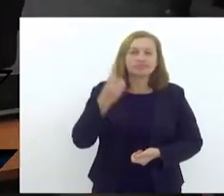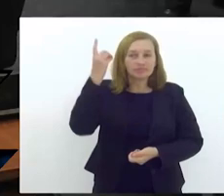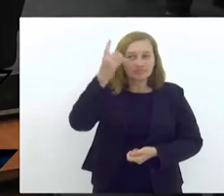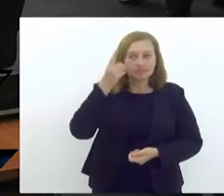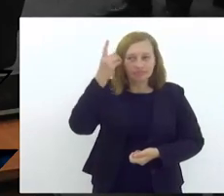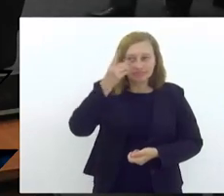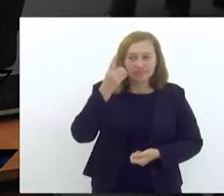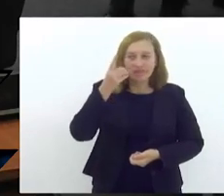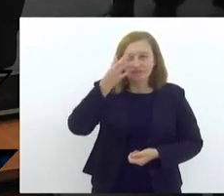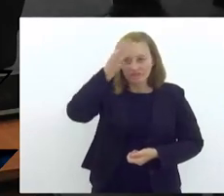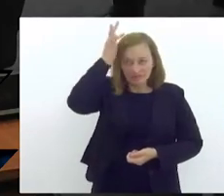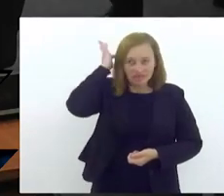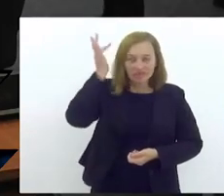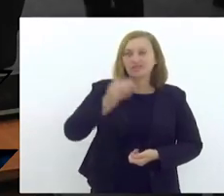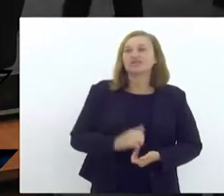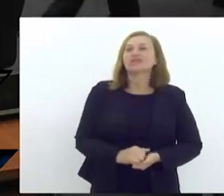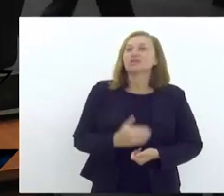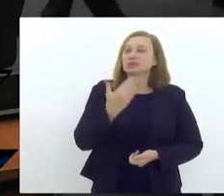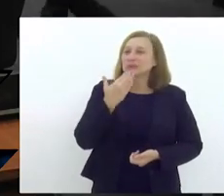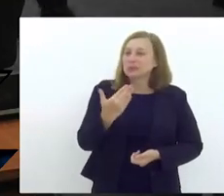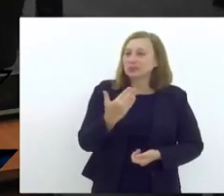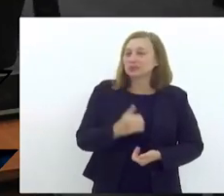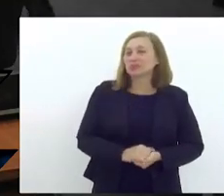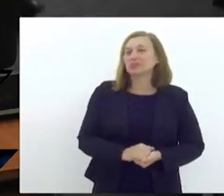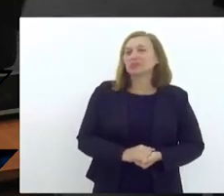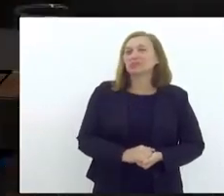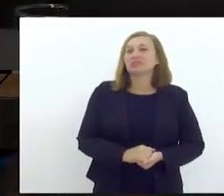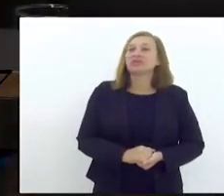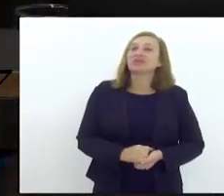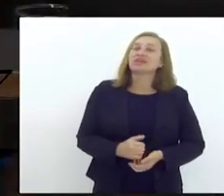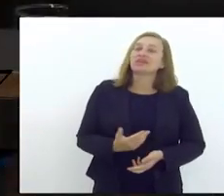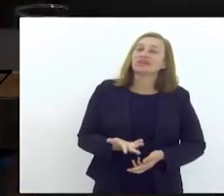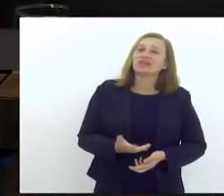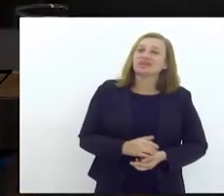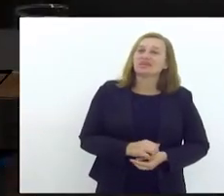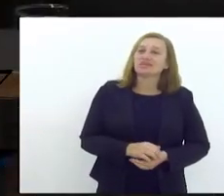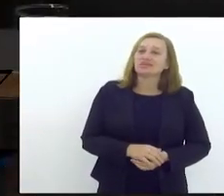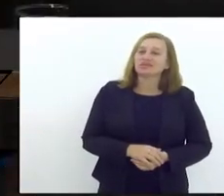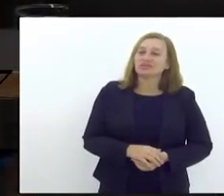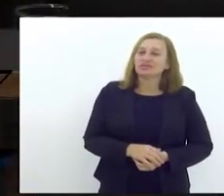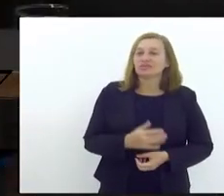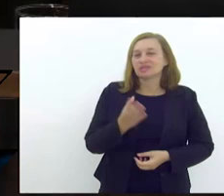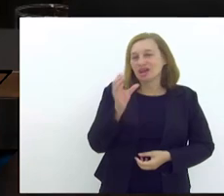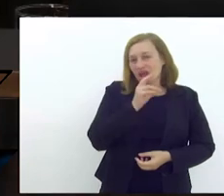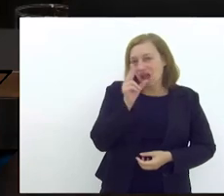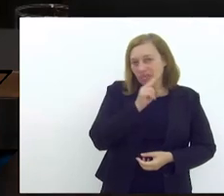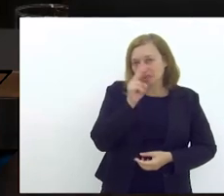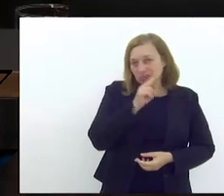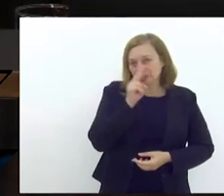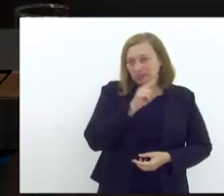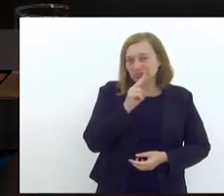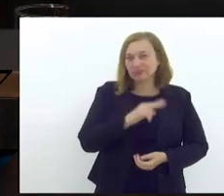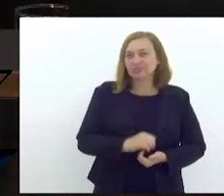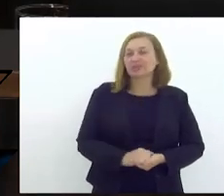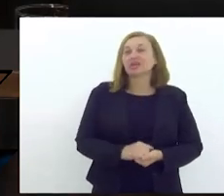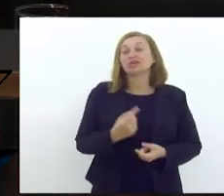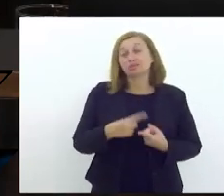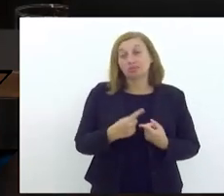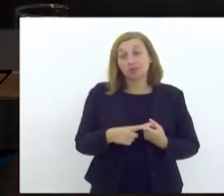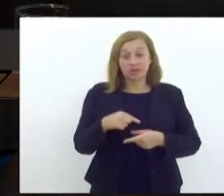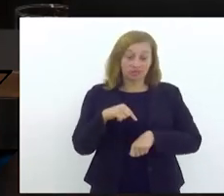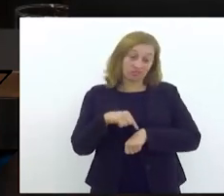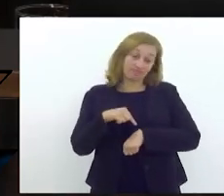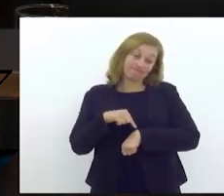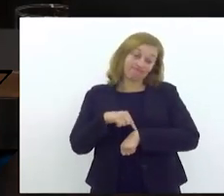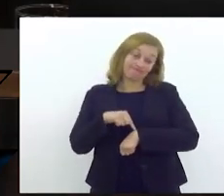Fred Pacheco eu pedirem os nobres para serem Breves Porque nós já chegamos